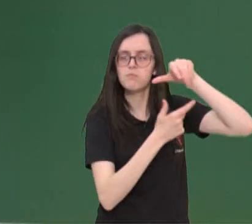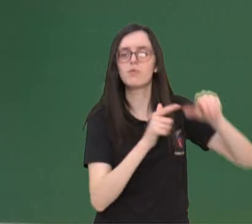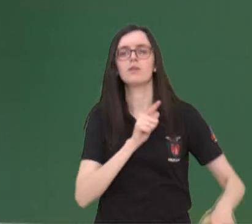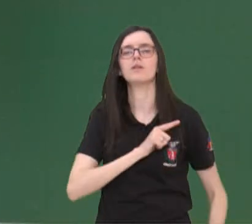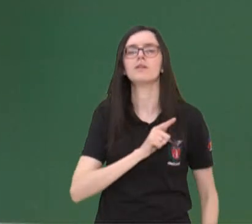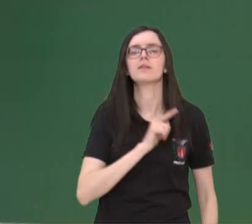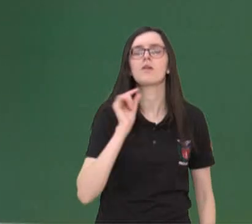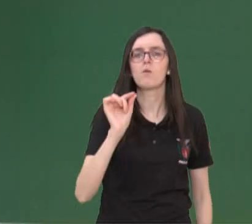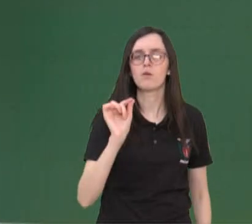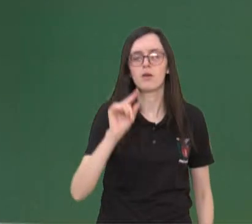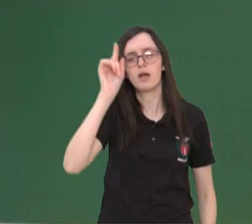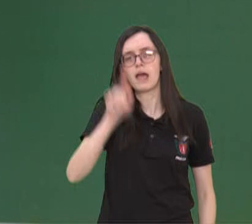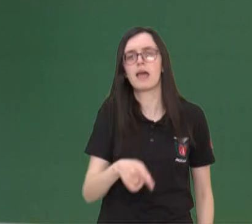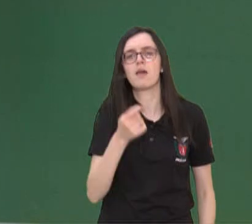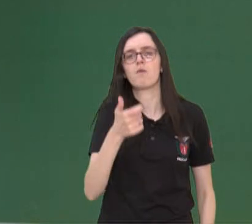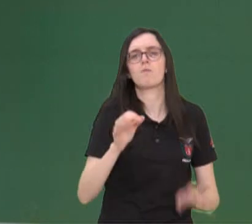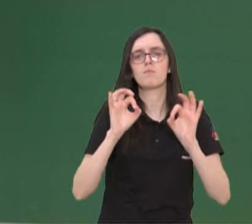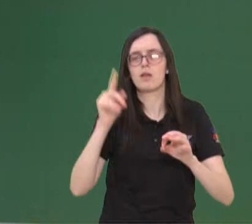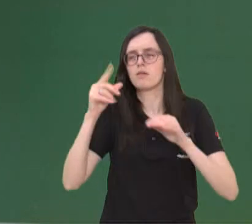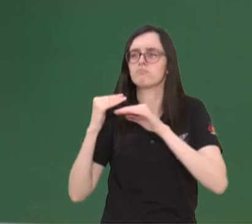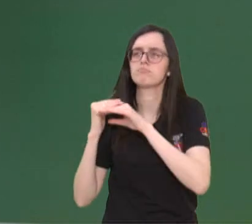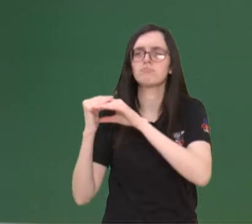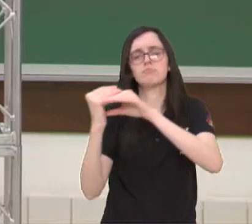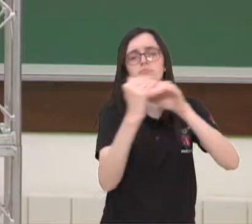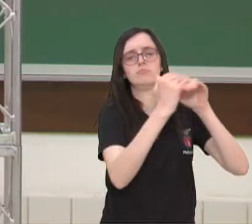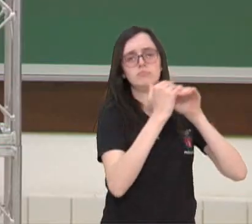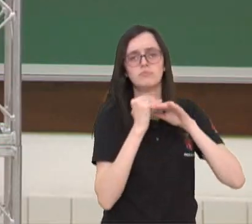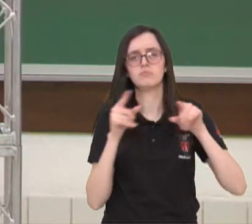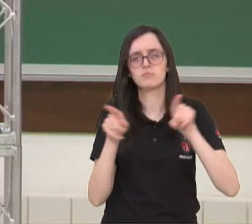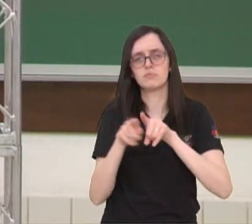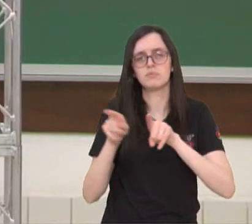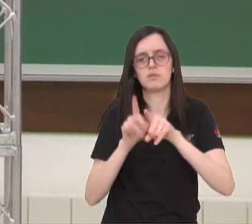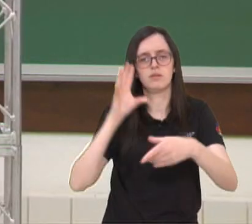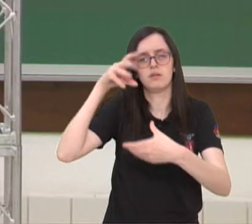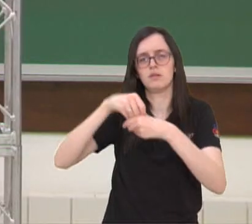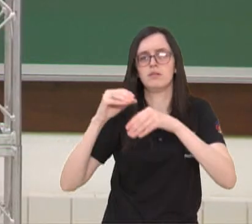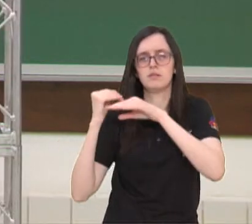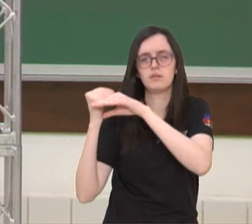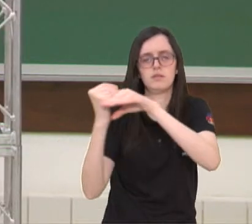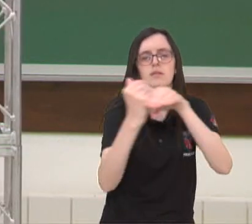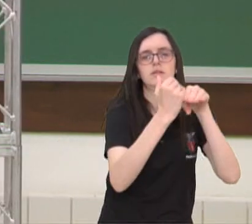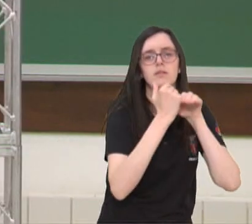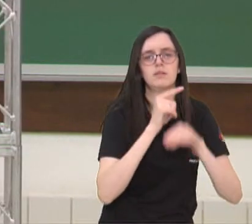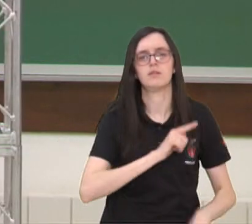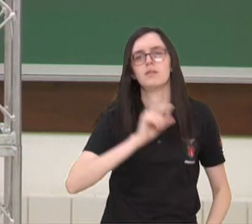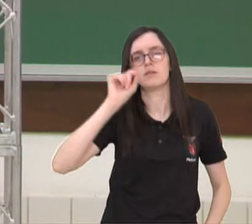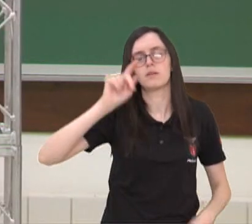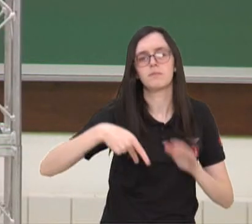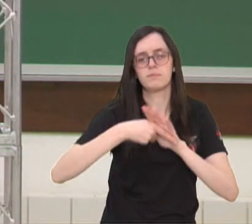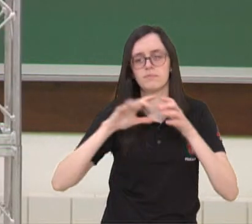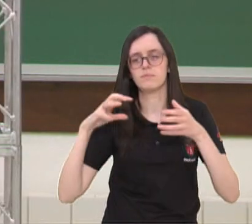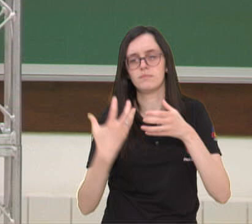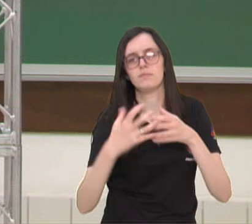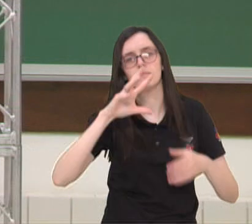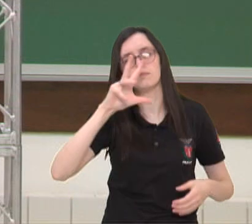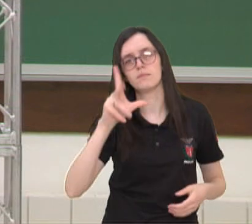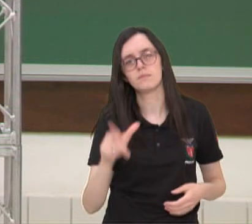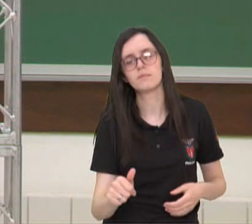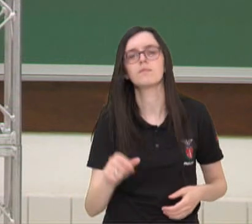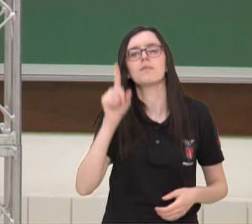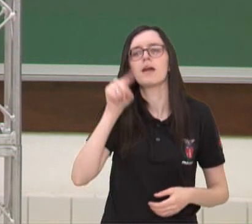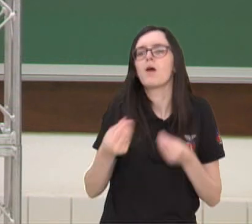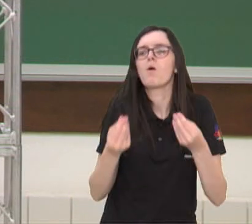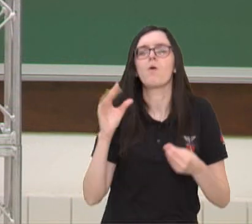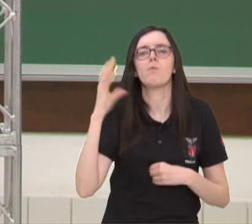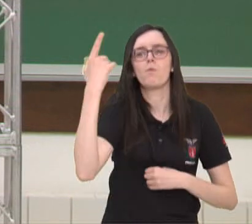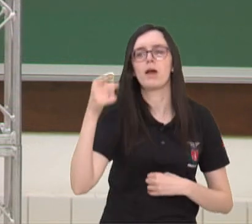existe praticamente uma padronização e dentro dessa padronização o continente africano ele